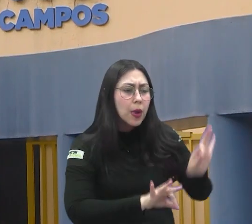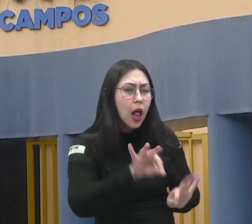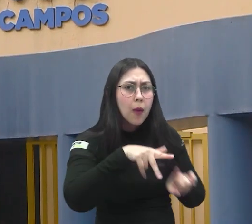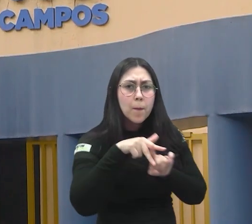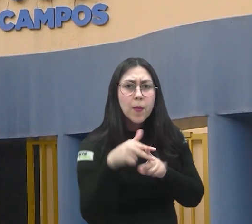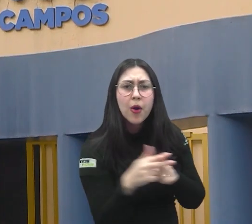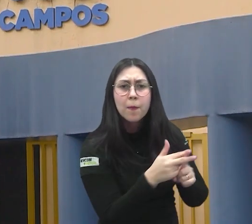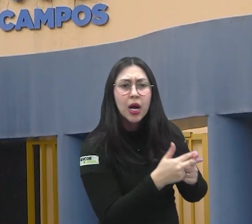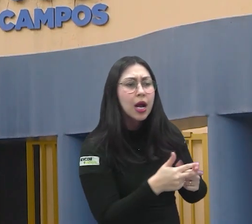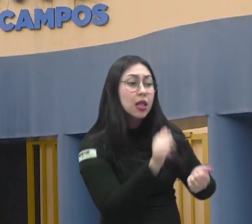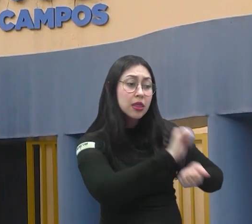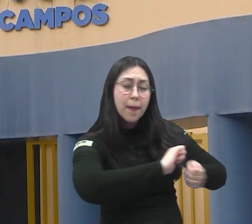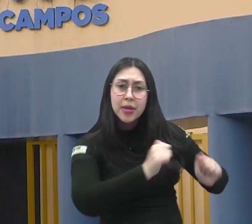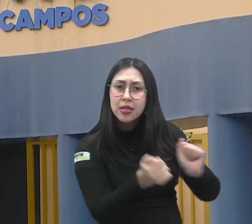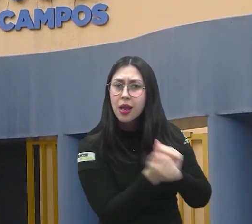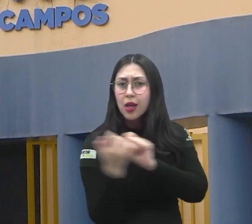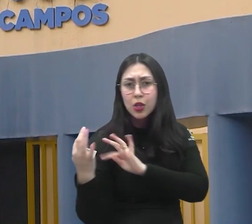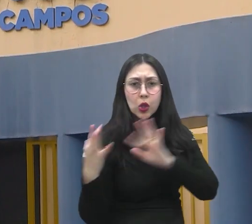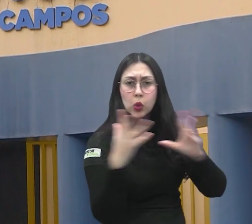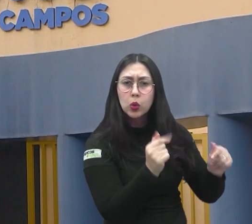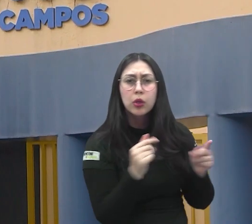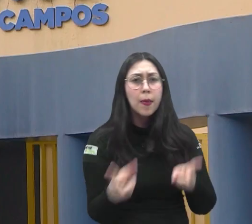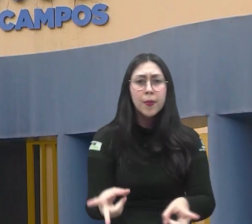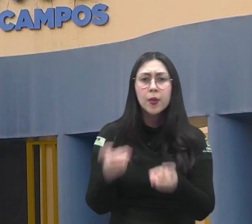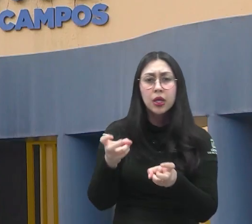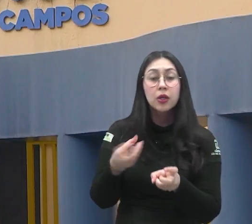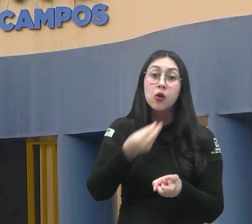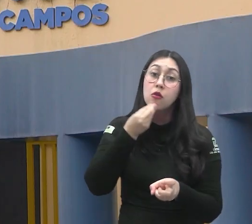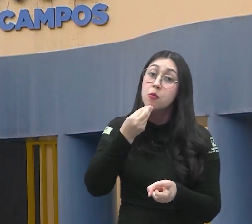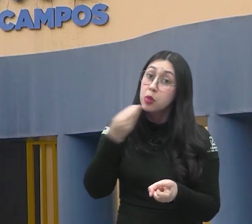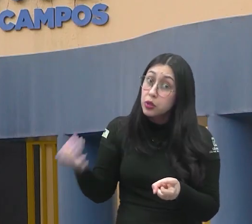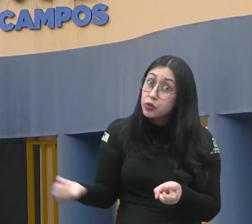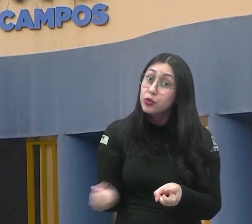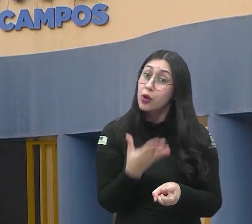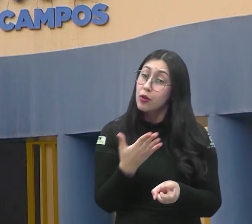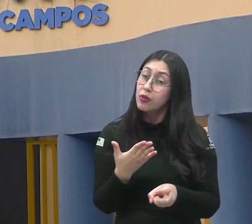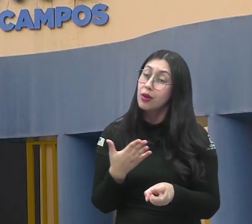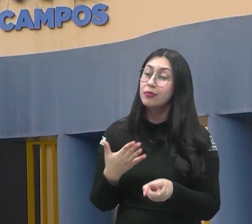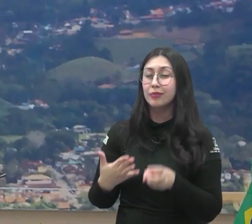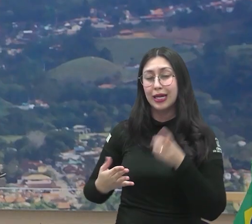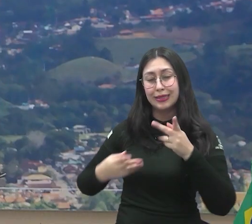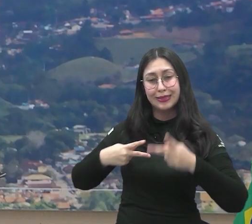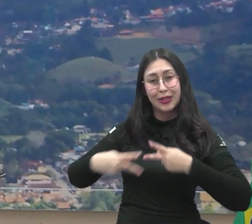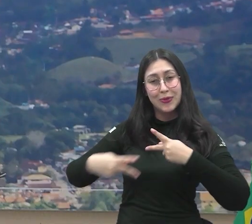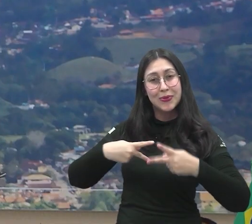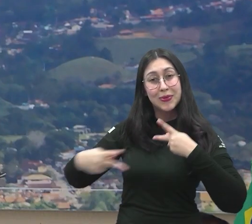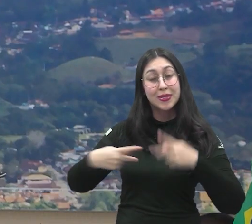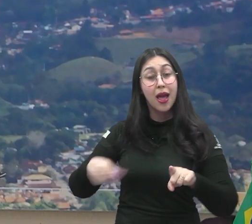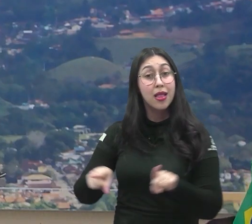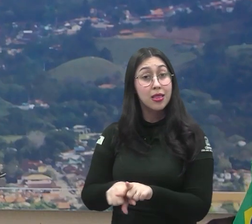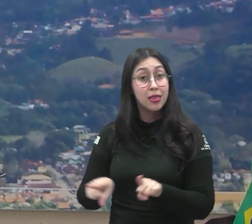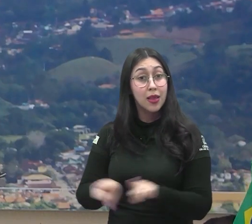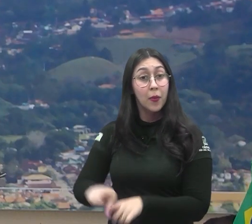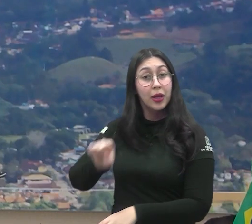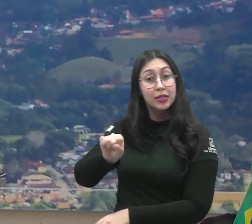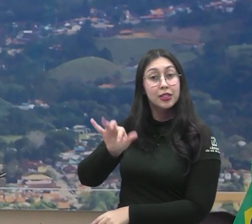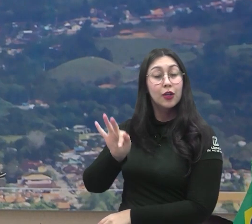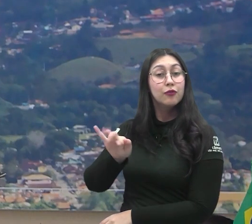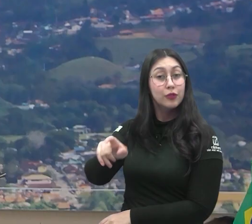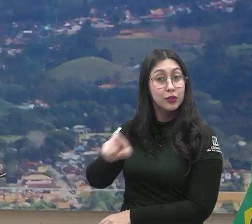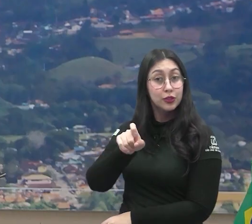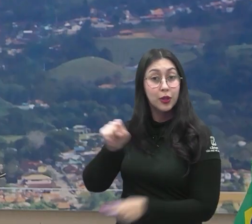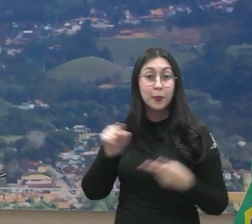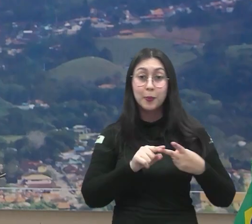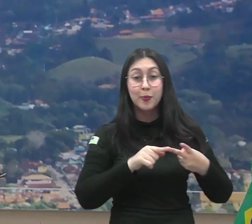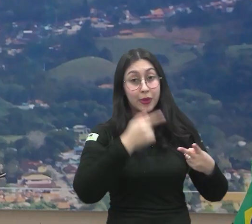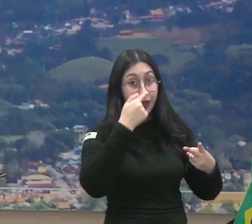meta da revisão é atualizar todas as ações e identificar novas oportunidades para São José dos Campos e os distritos